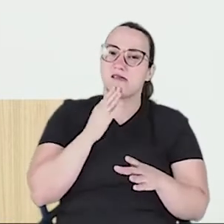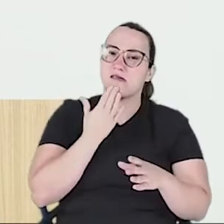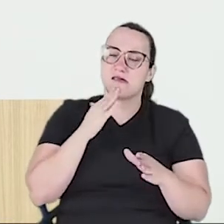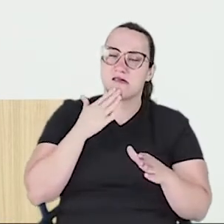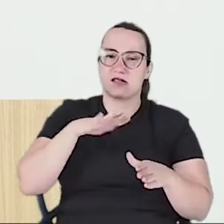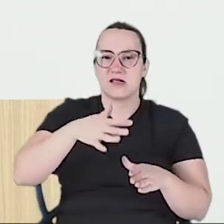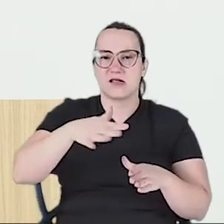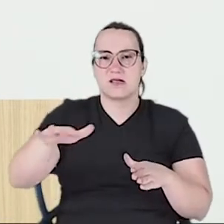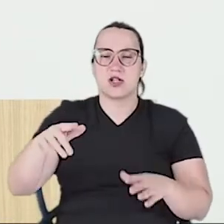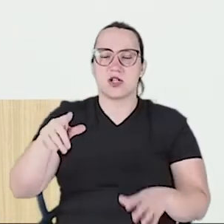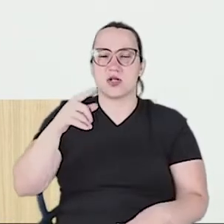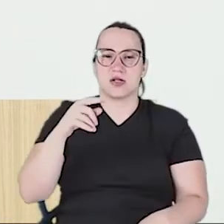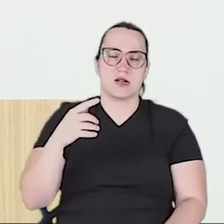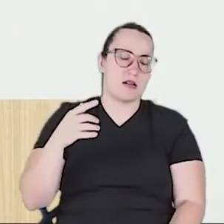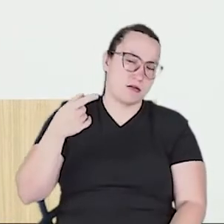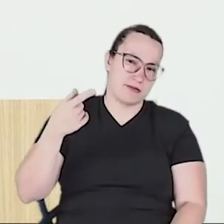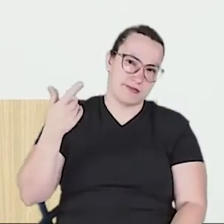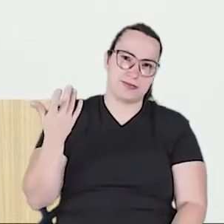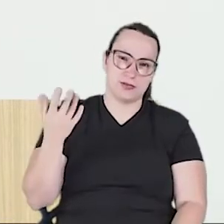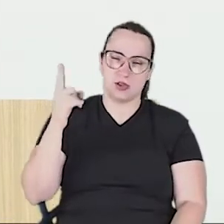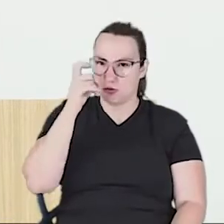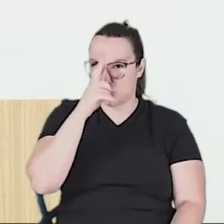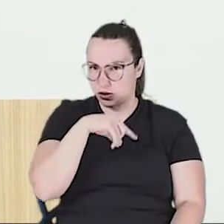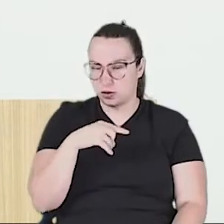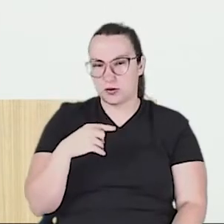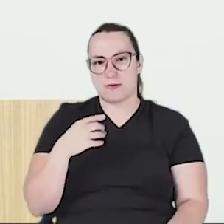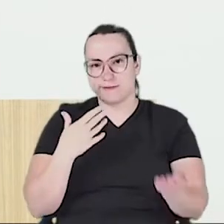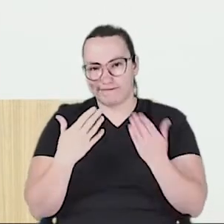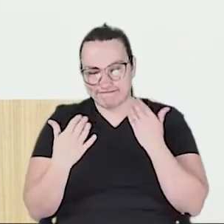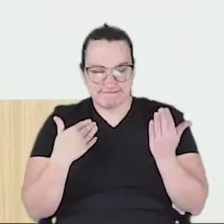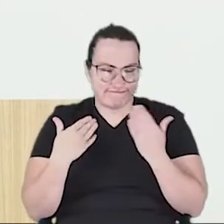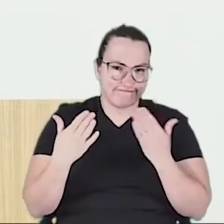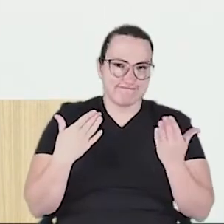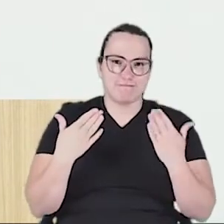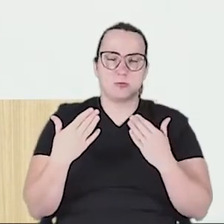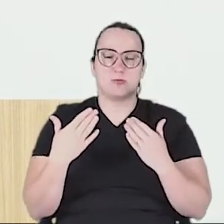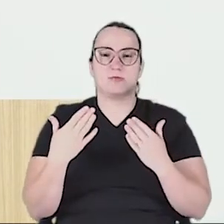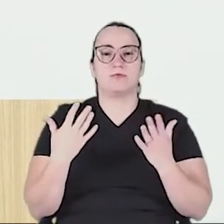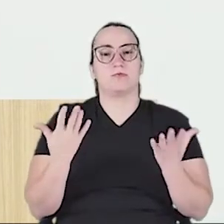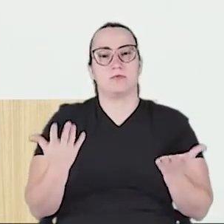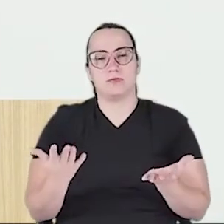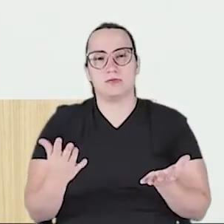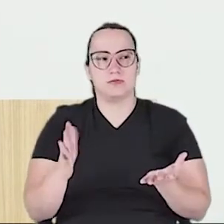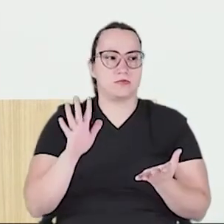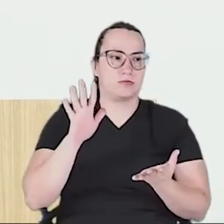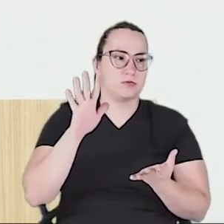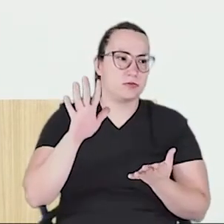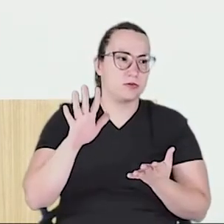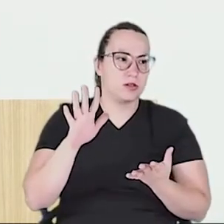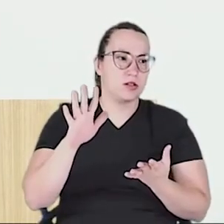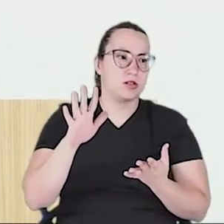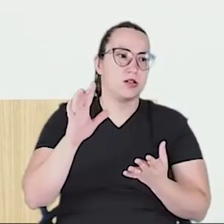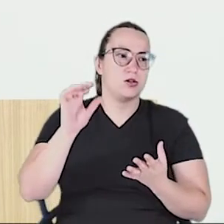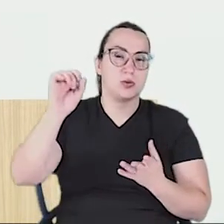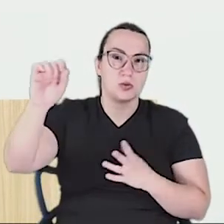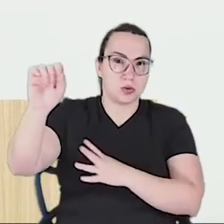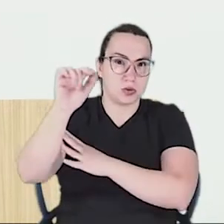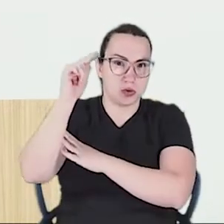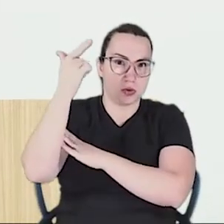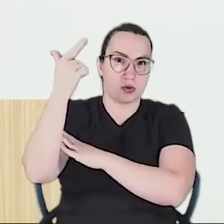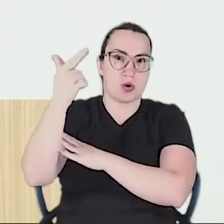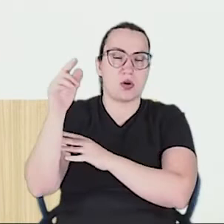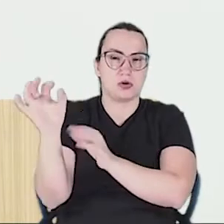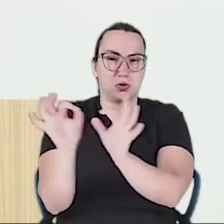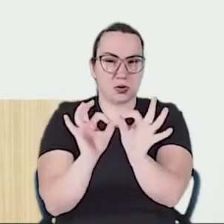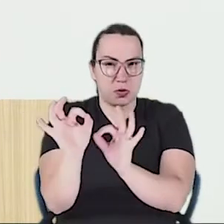em conversa com o Luiz Ferroquina, ele falou, não, Givanildo, quando é só dar um sol, que já está tudo preparado,